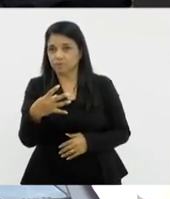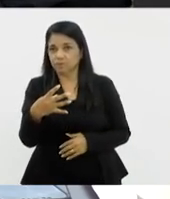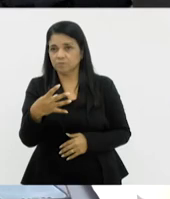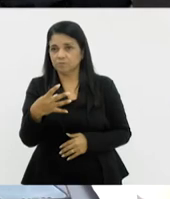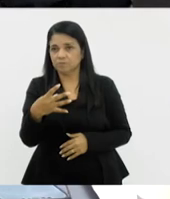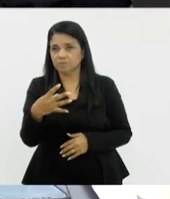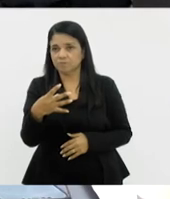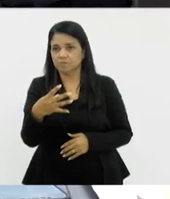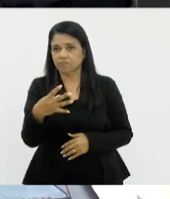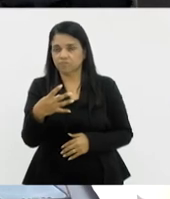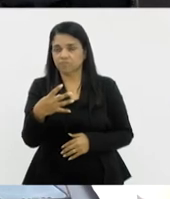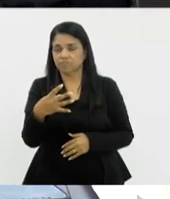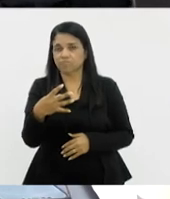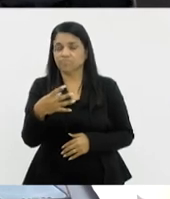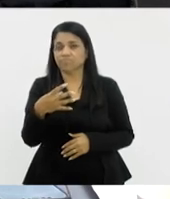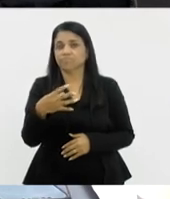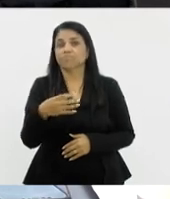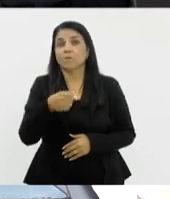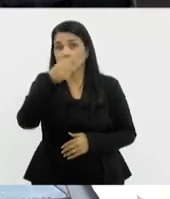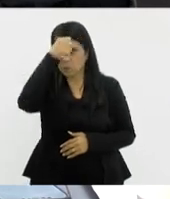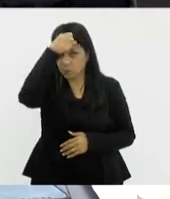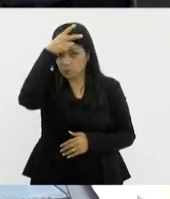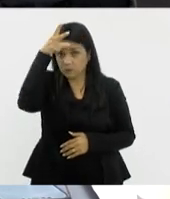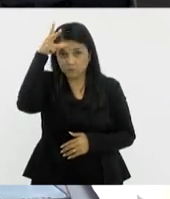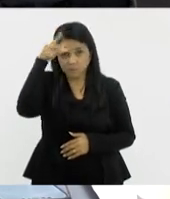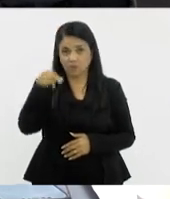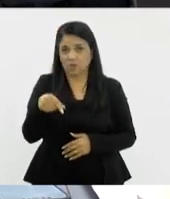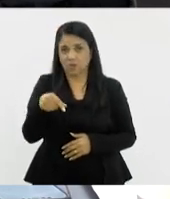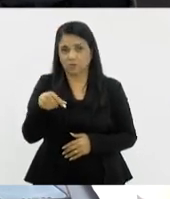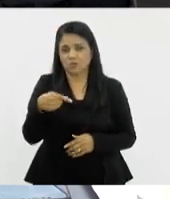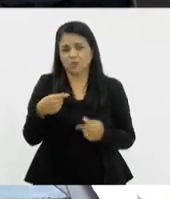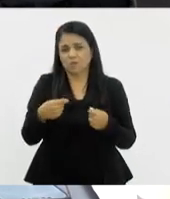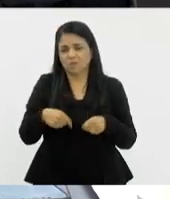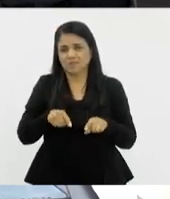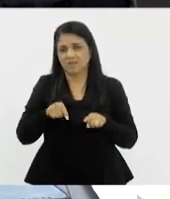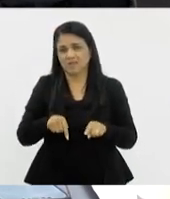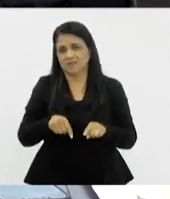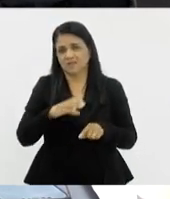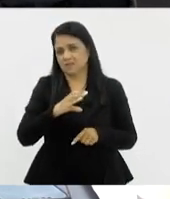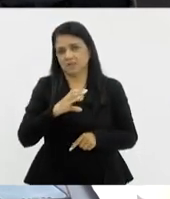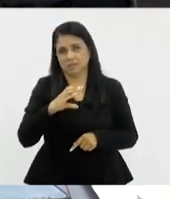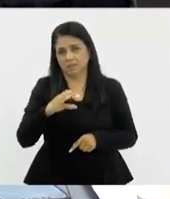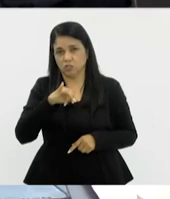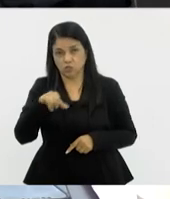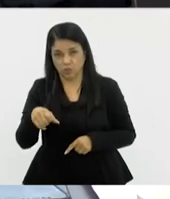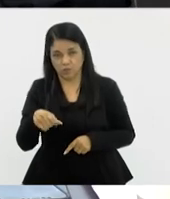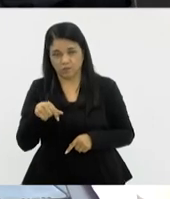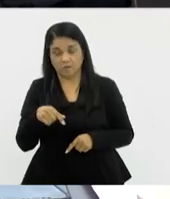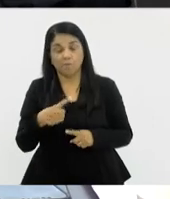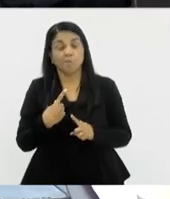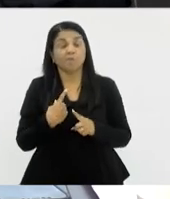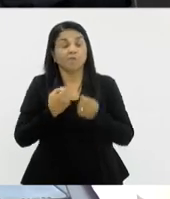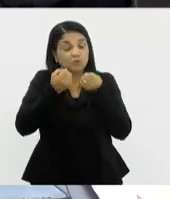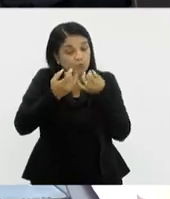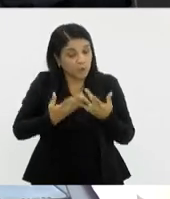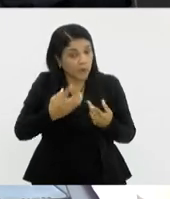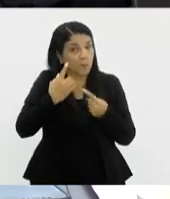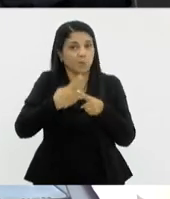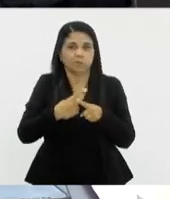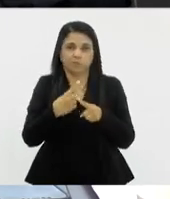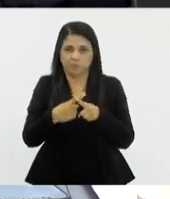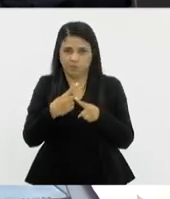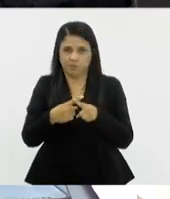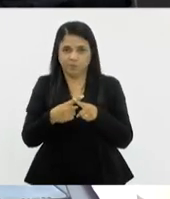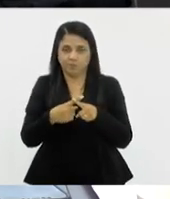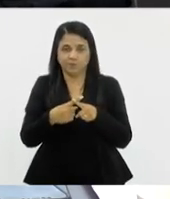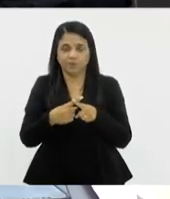Que é essa municipal? Essa municipal. Não precisa ser aqui na CCJ, mas por quê? Porque